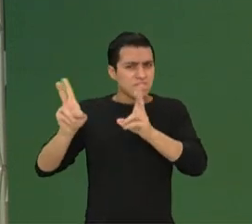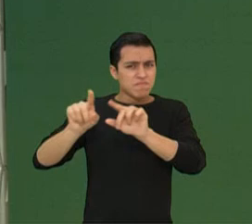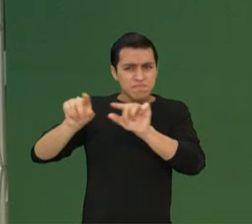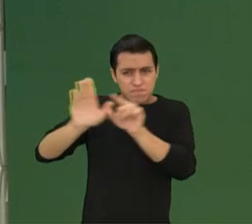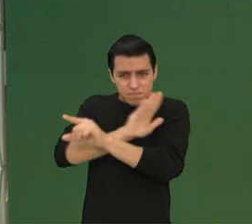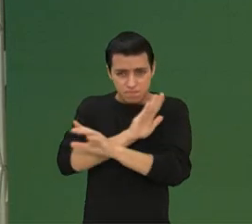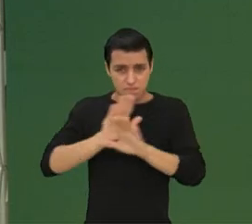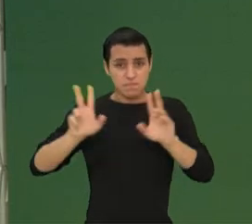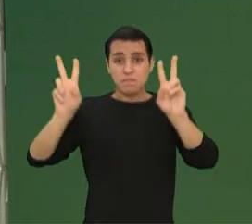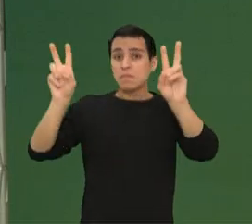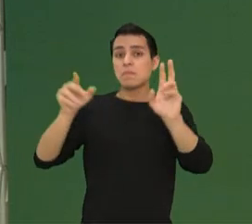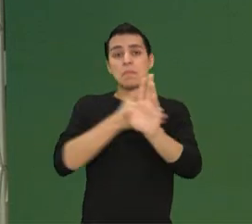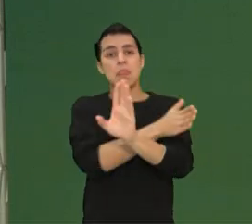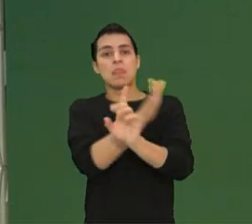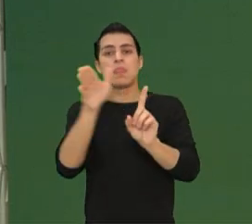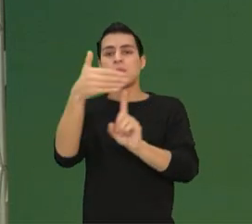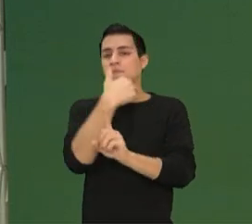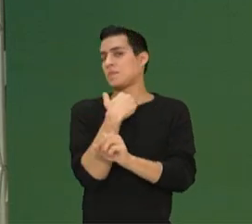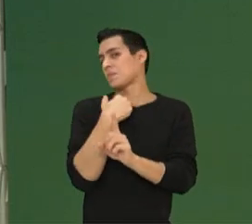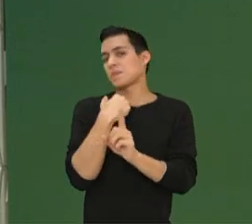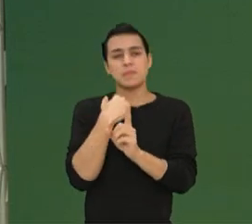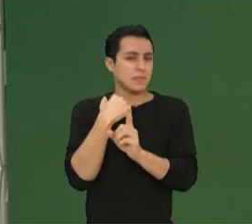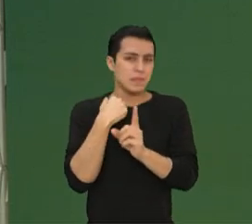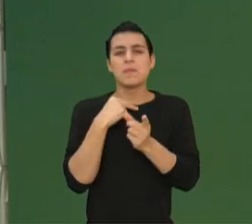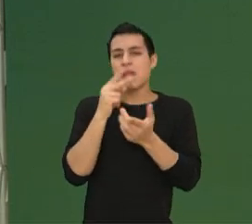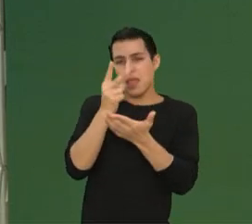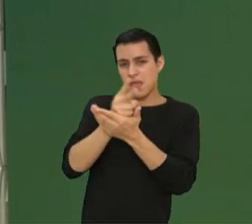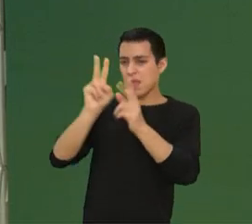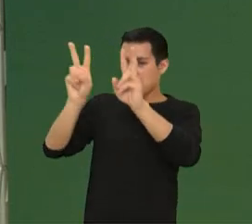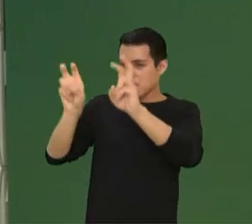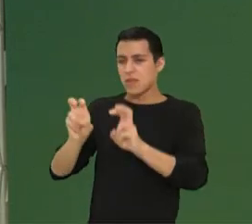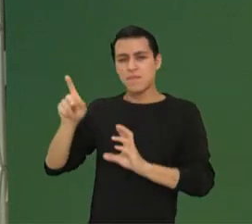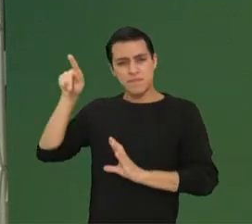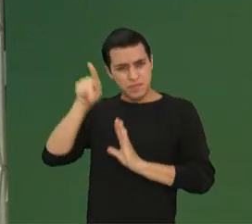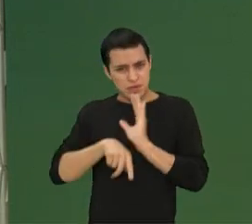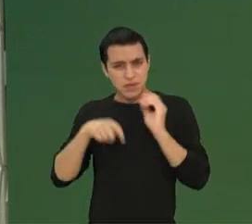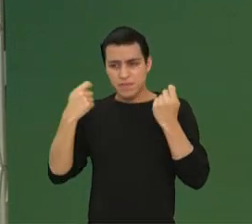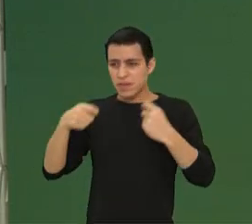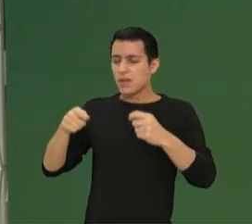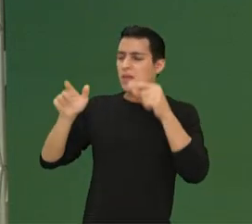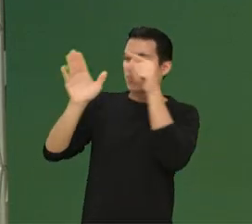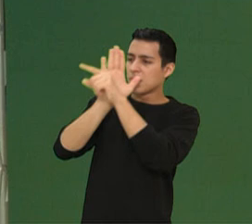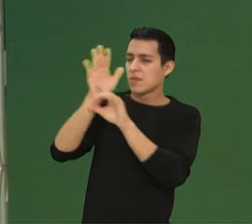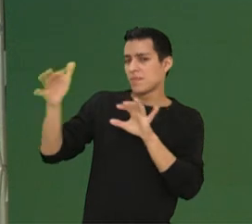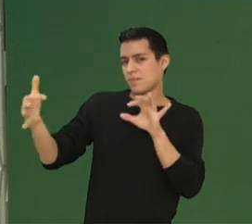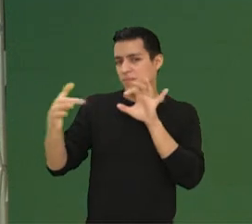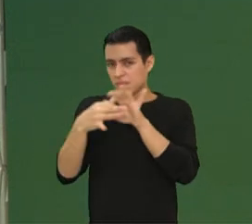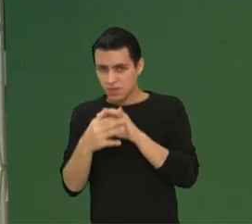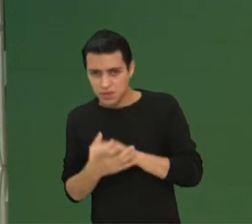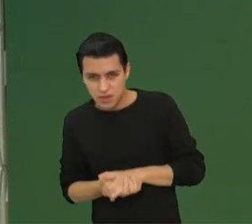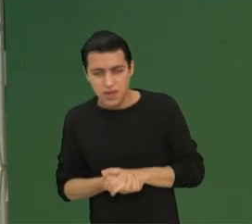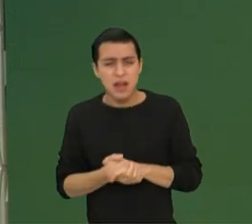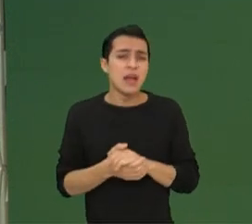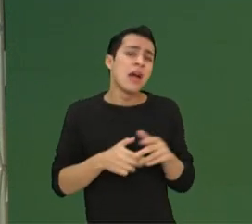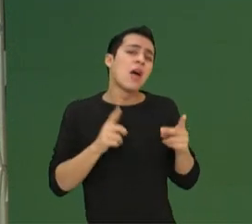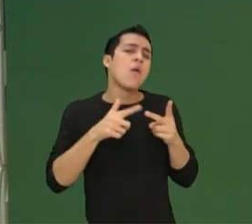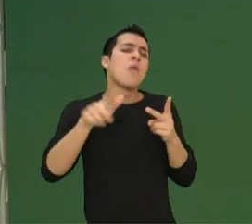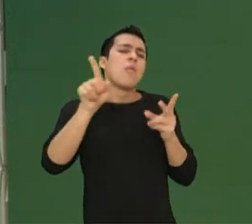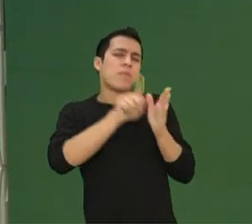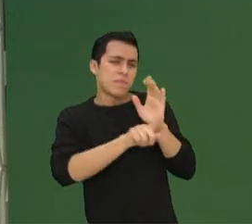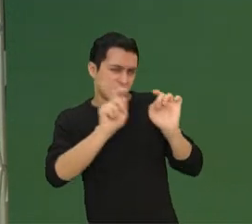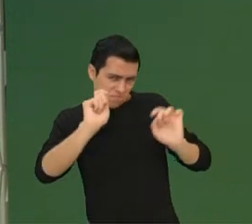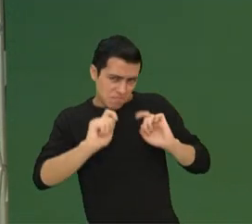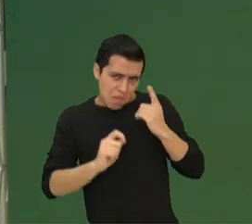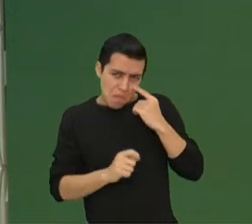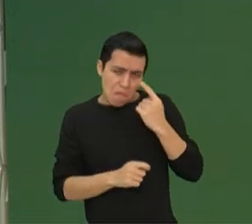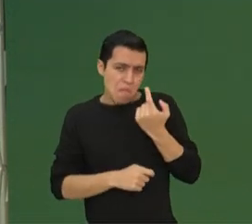O assunto não pode fugir disso. Esse é o tema do projeto e deve ser o tema da enquete. Tenho mais uma possibilidade de pergunta.